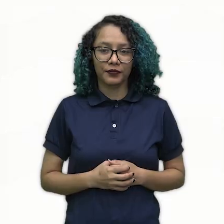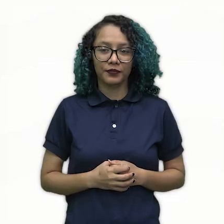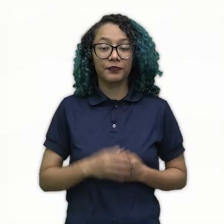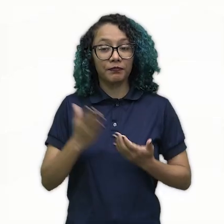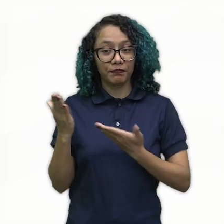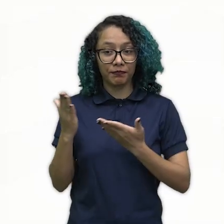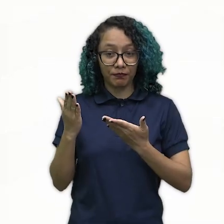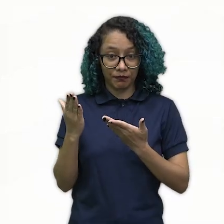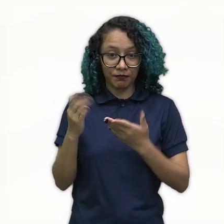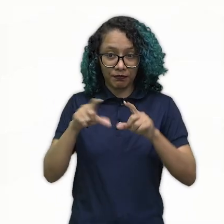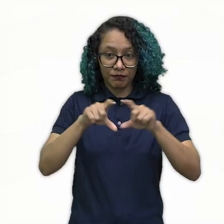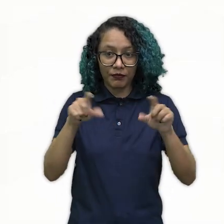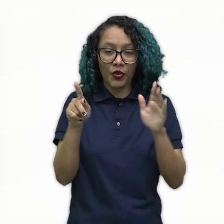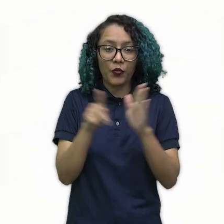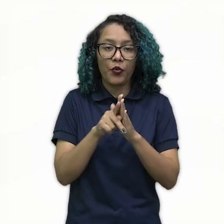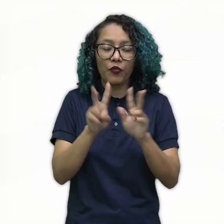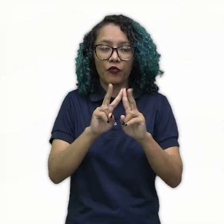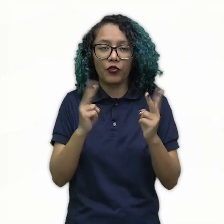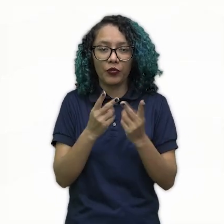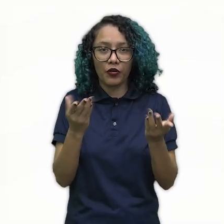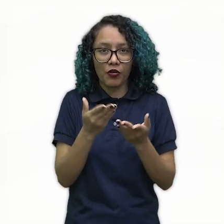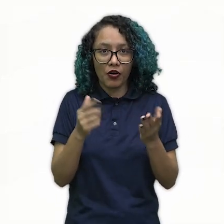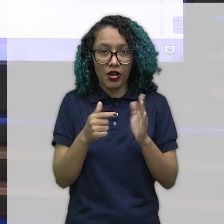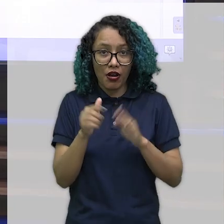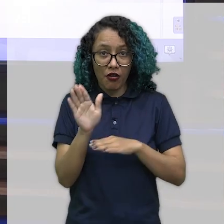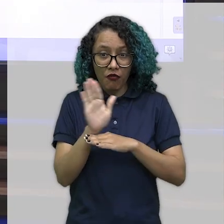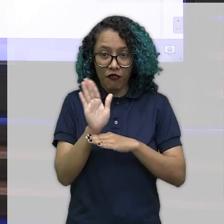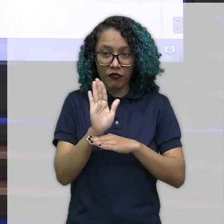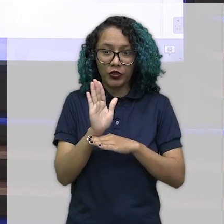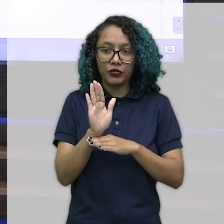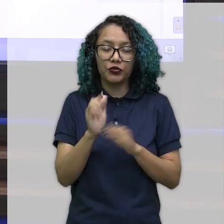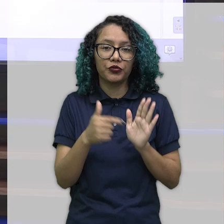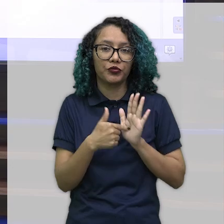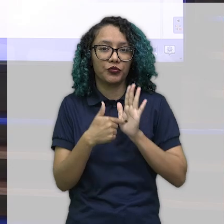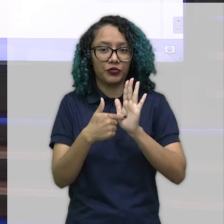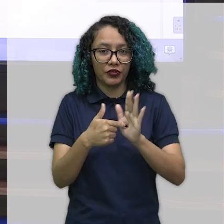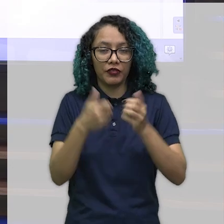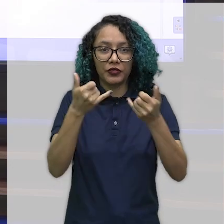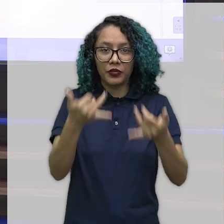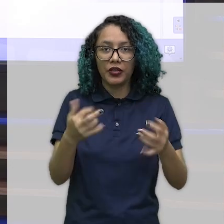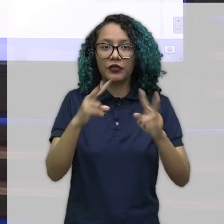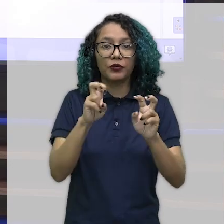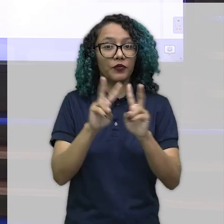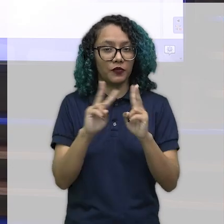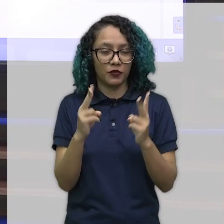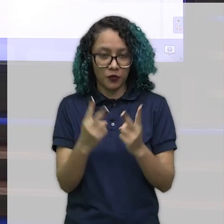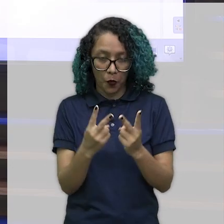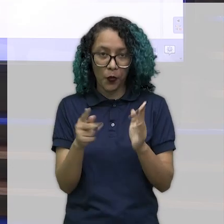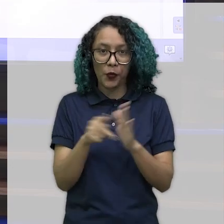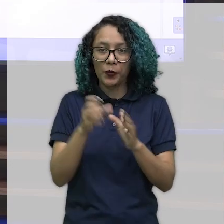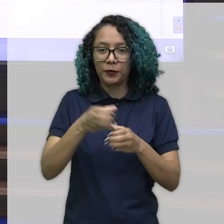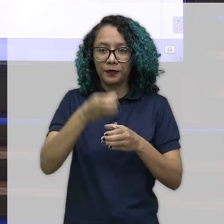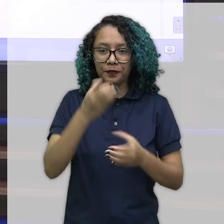Vamos agora ver uma animaçãozinha explicando para vocês agora sobre o volume do cilindro. Vamos lá.